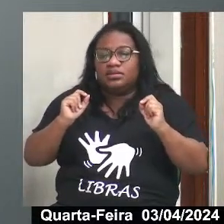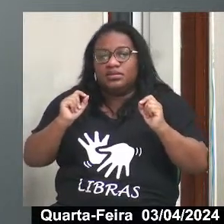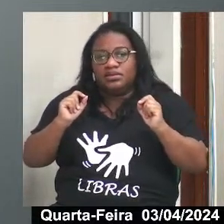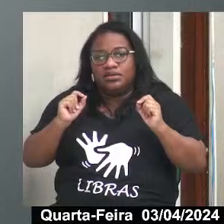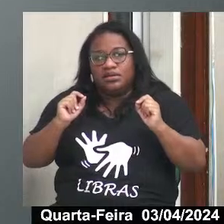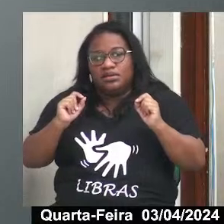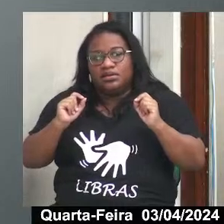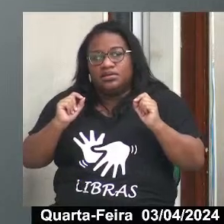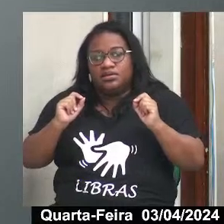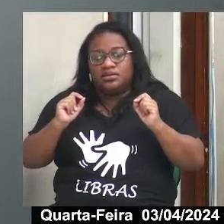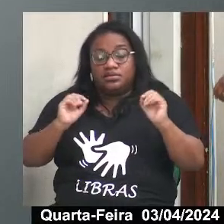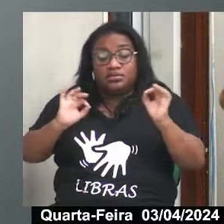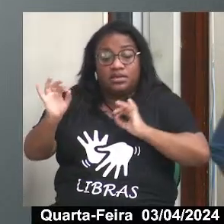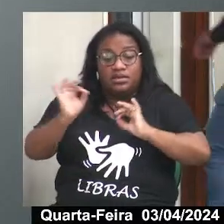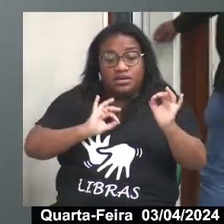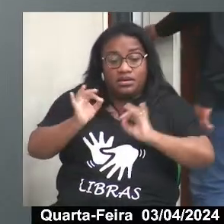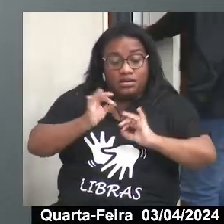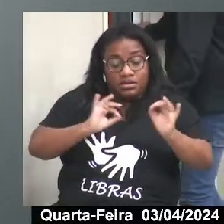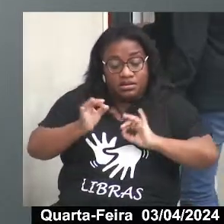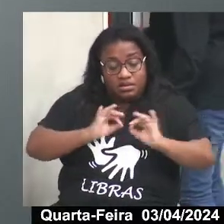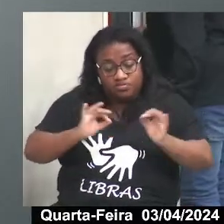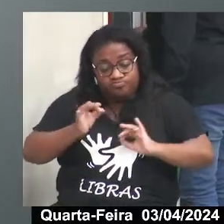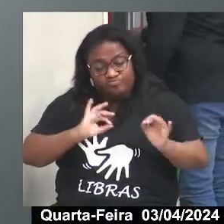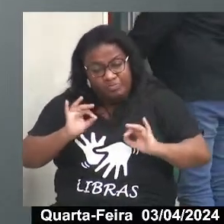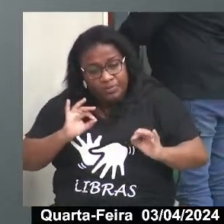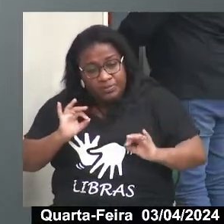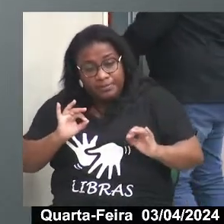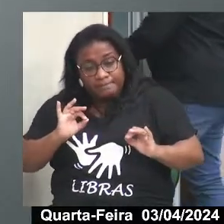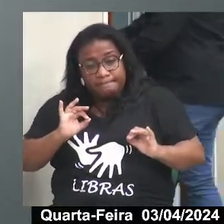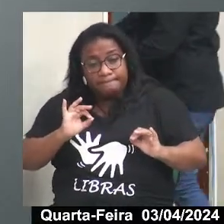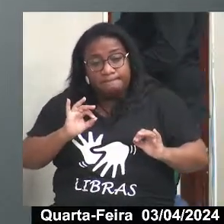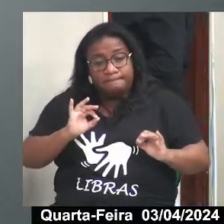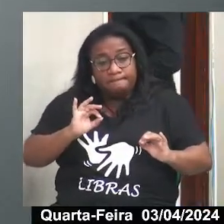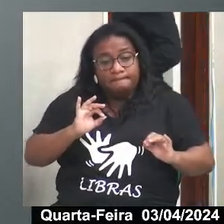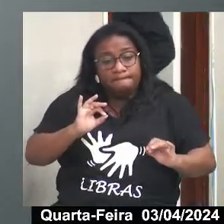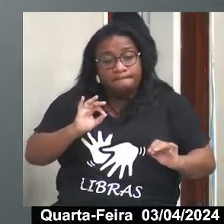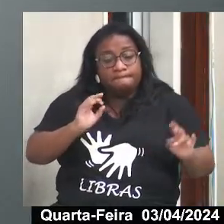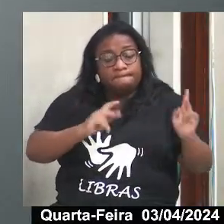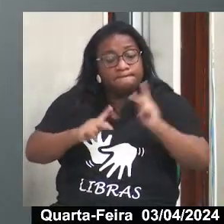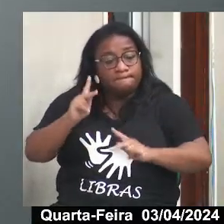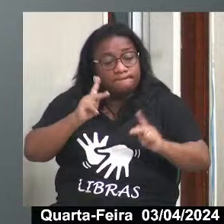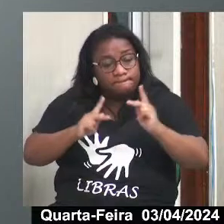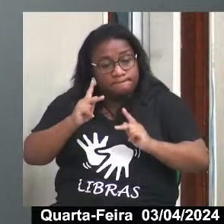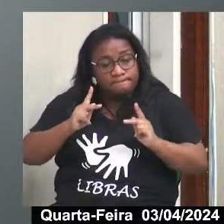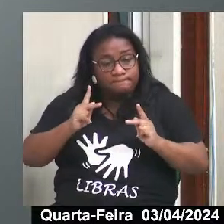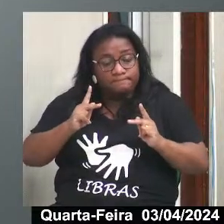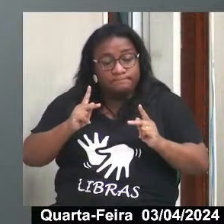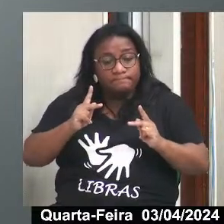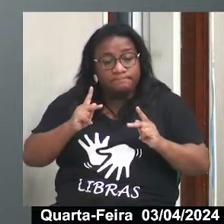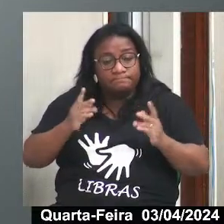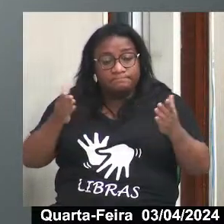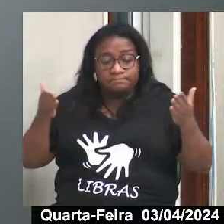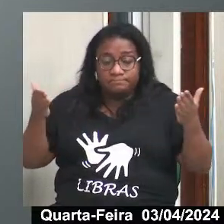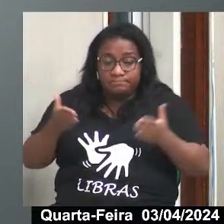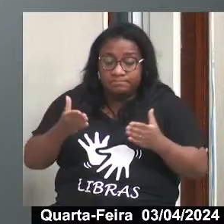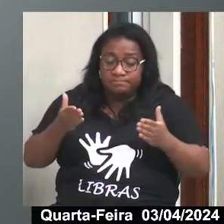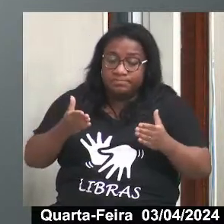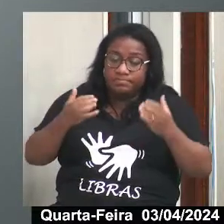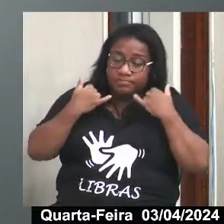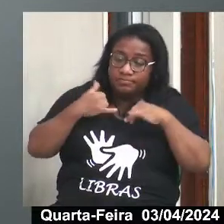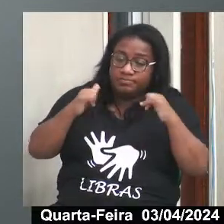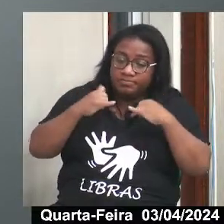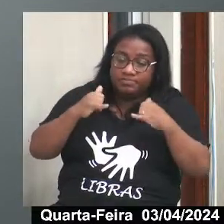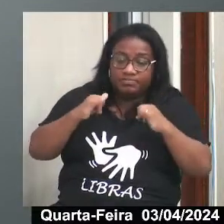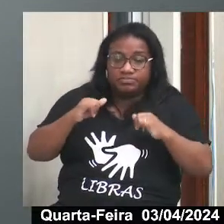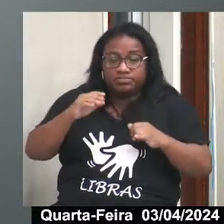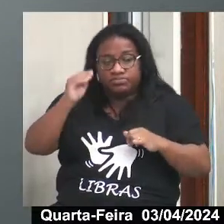oposição de fato e de verdade está preparada para assumir esse governo? Será a população. Não será o meu discurso e muito menos o